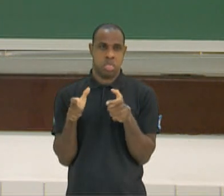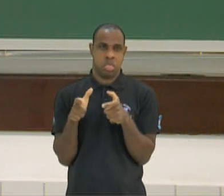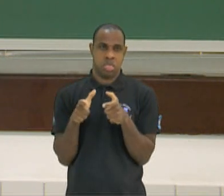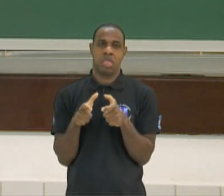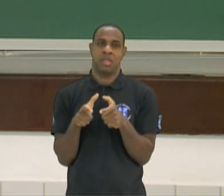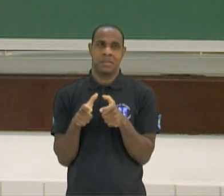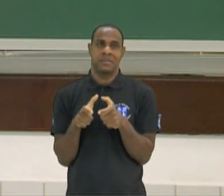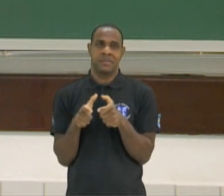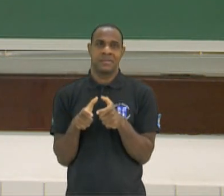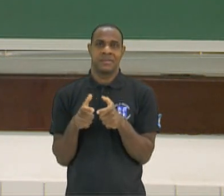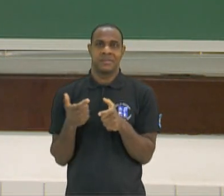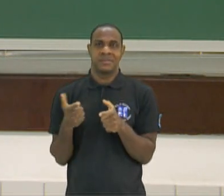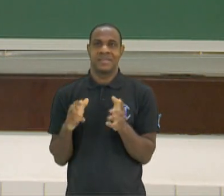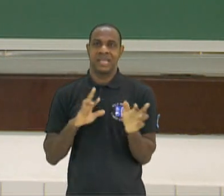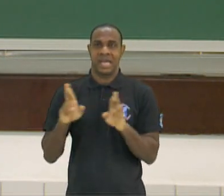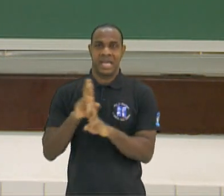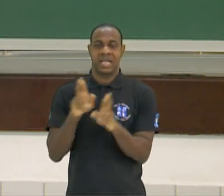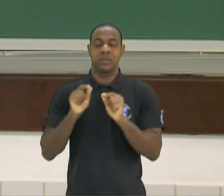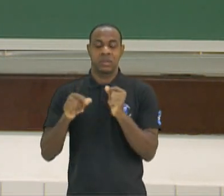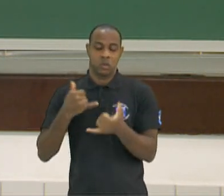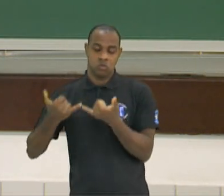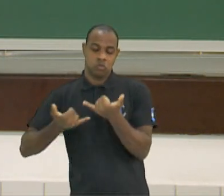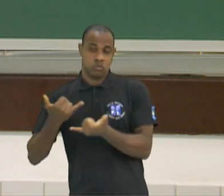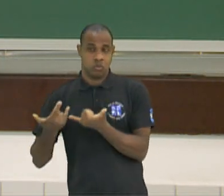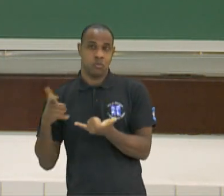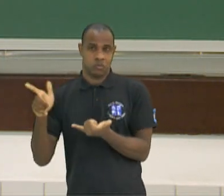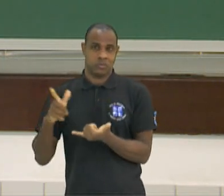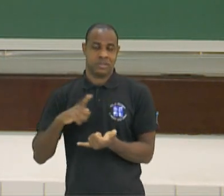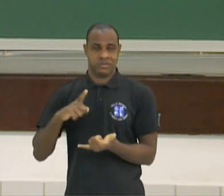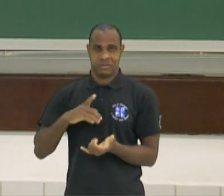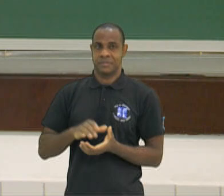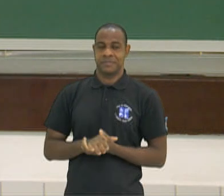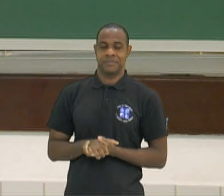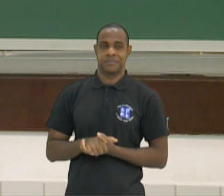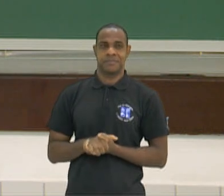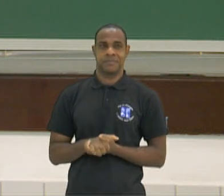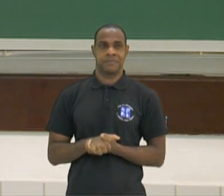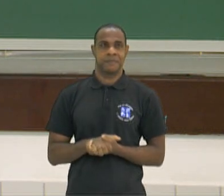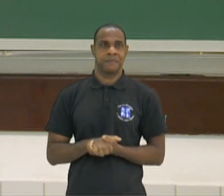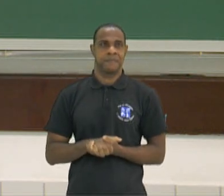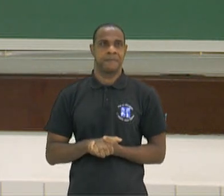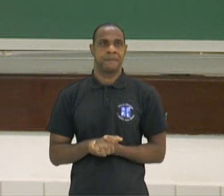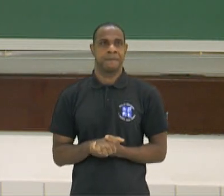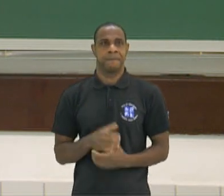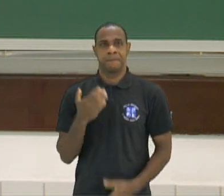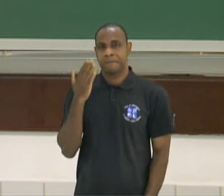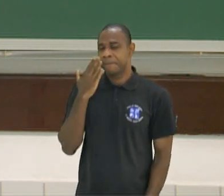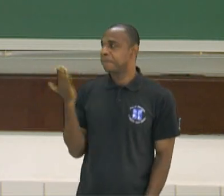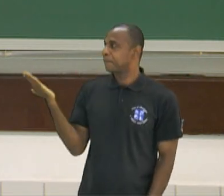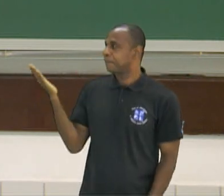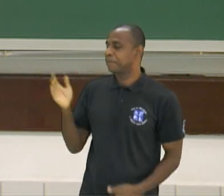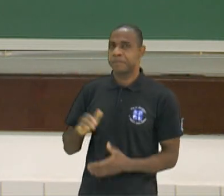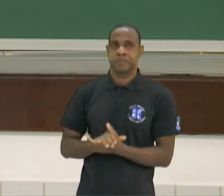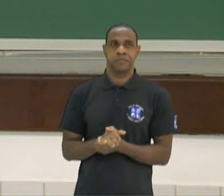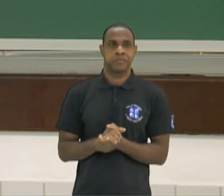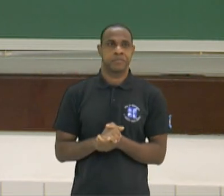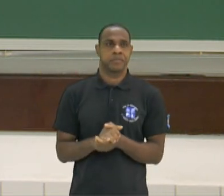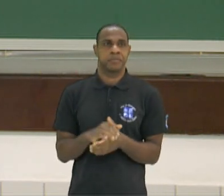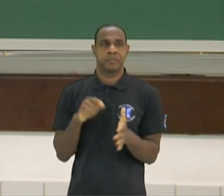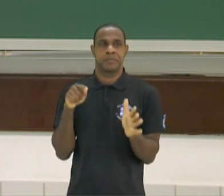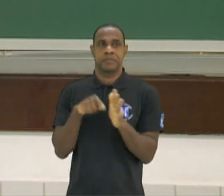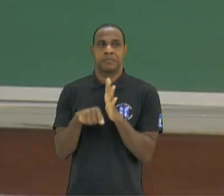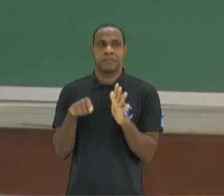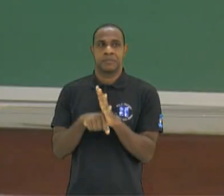outros RPGs que surgiram após a inauguração lá em 97, ok? What time is it? It's a quiz